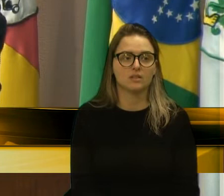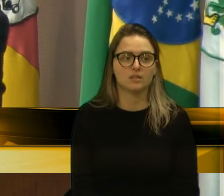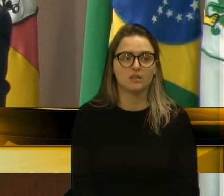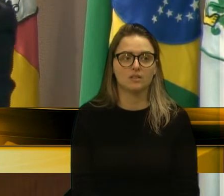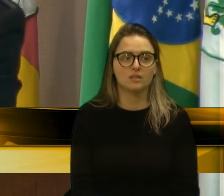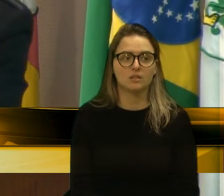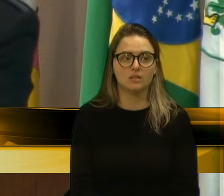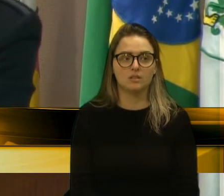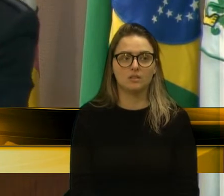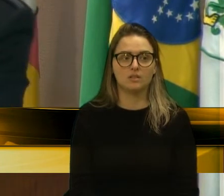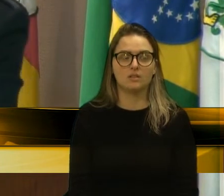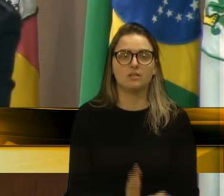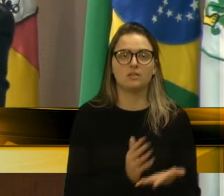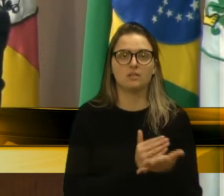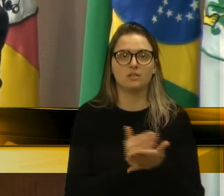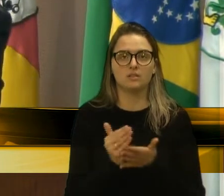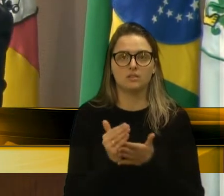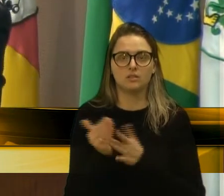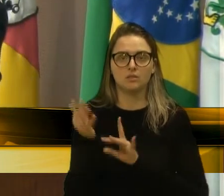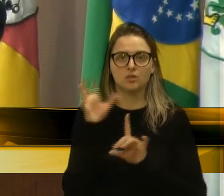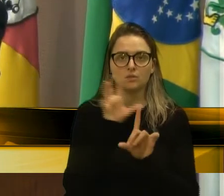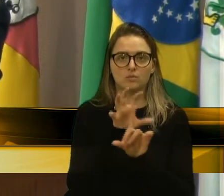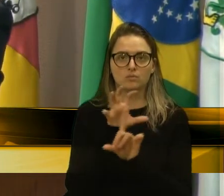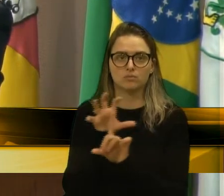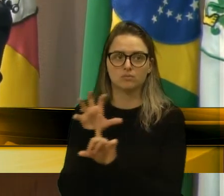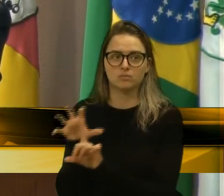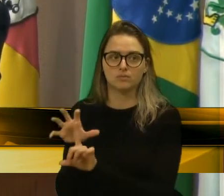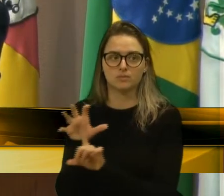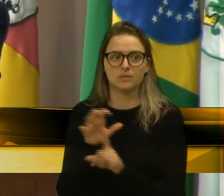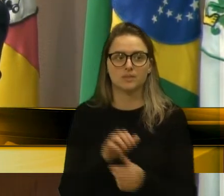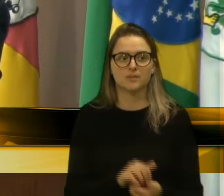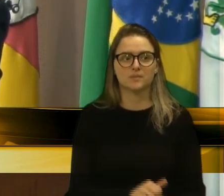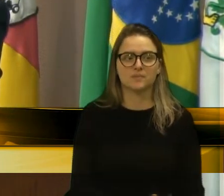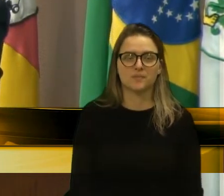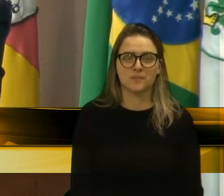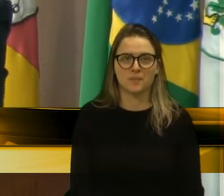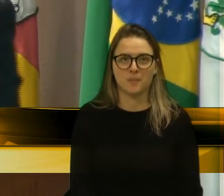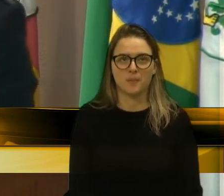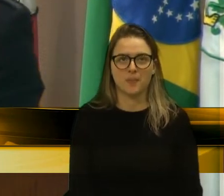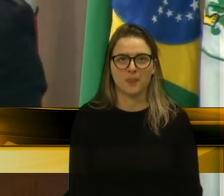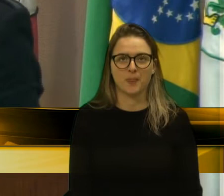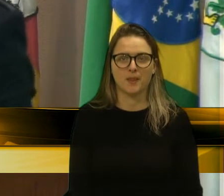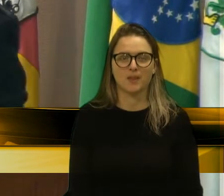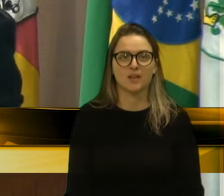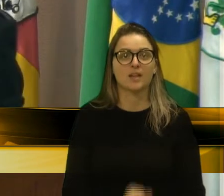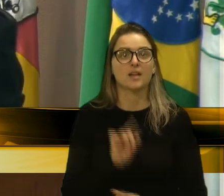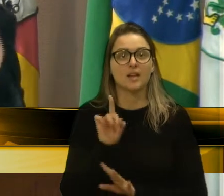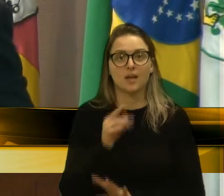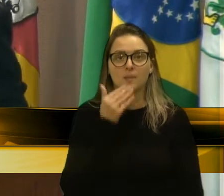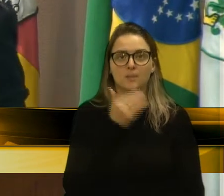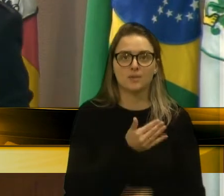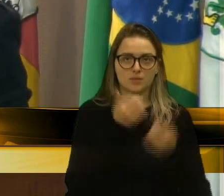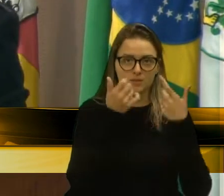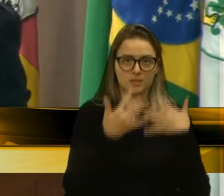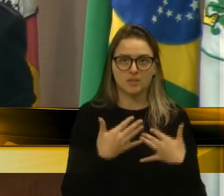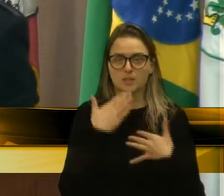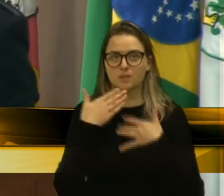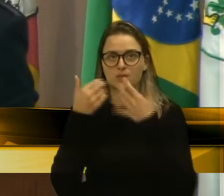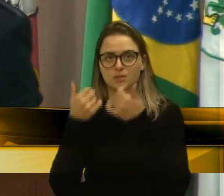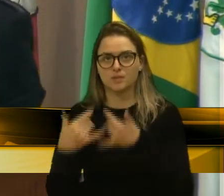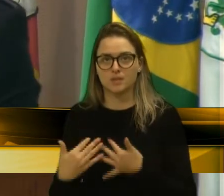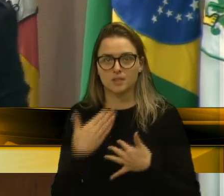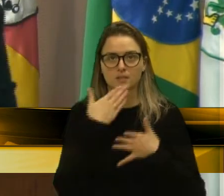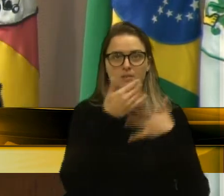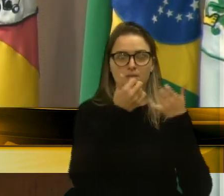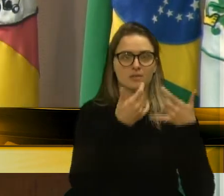Começaram a pressionar os vereadores, não deu certo, largaram essa estratégia de mão. Aí é pedido de informação, pedido de informação, pedido de informação.